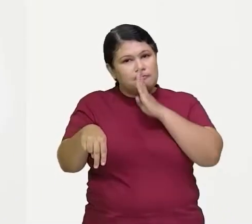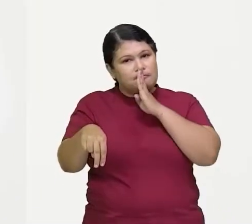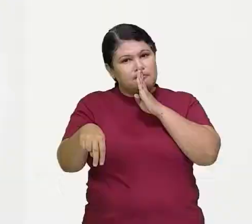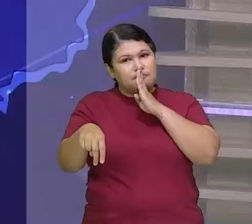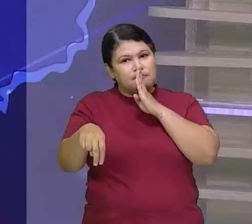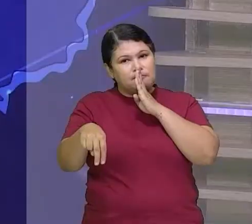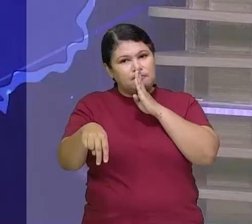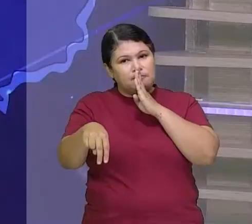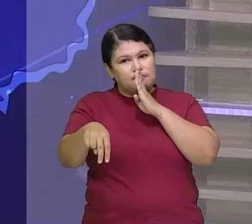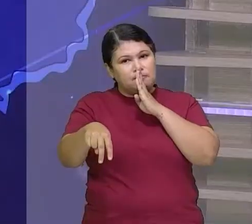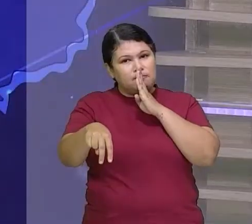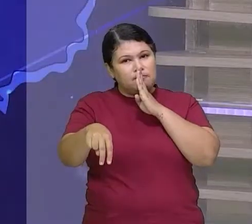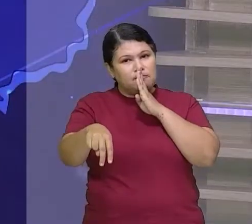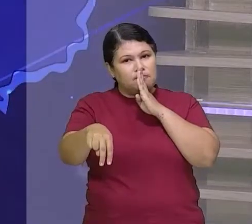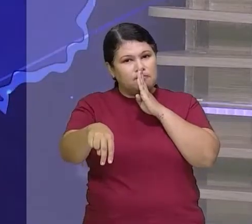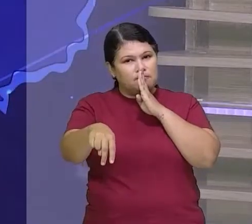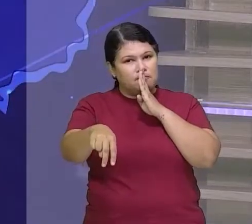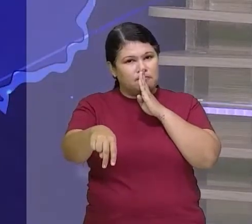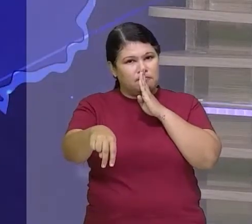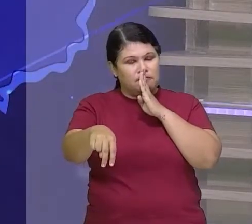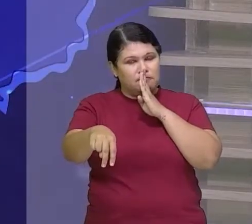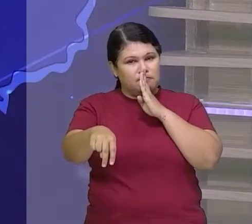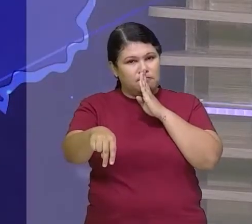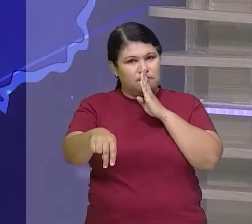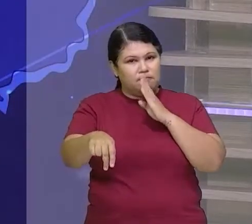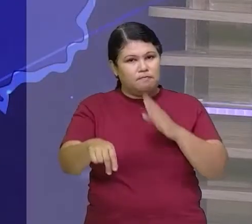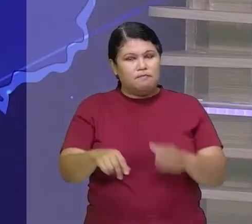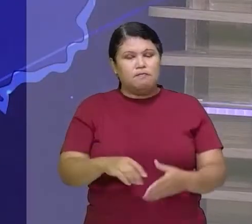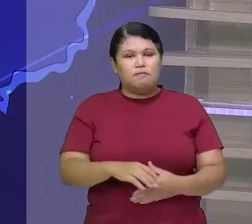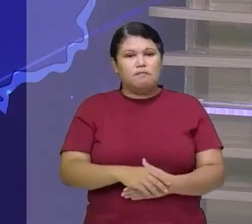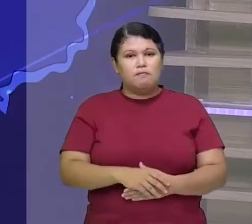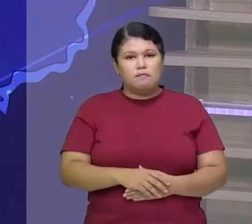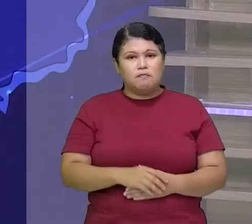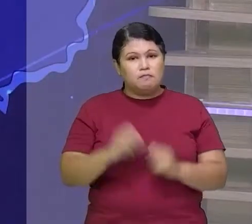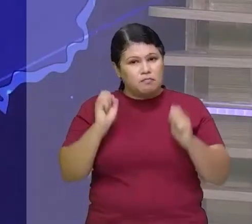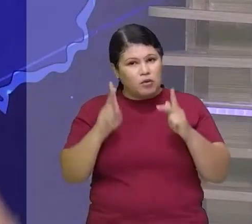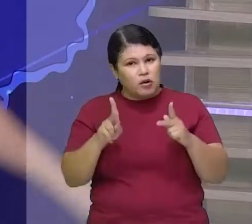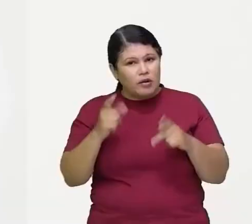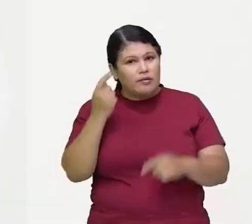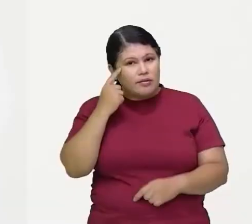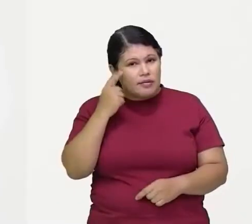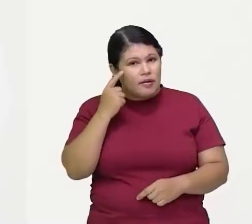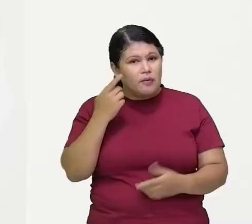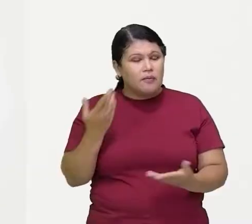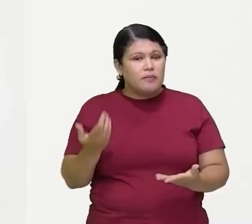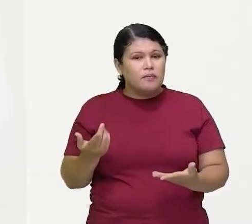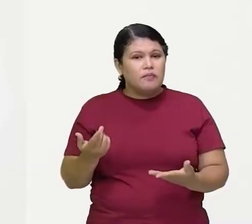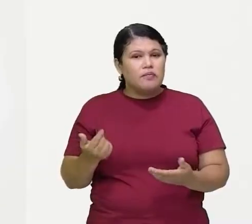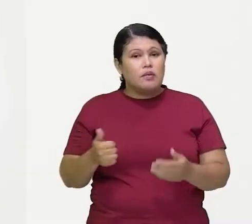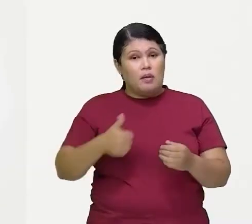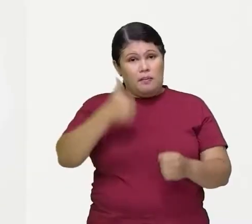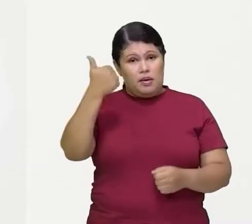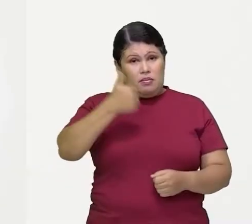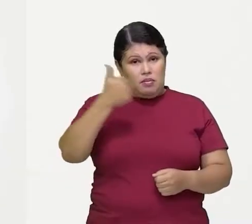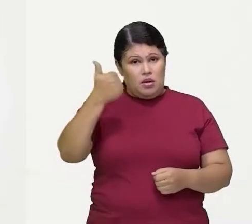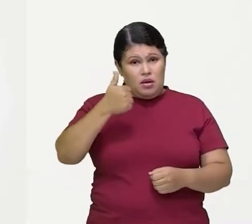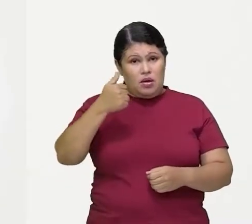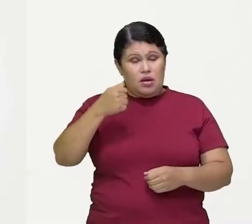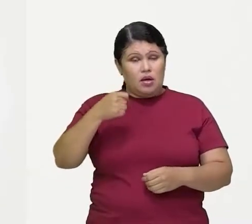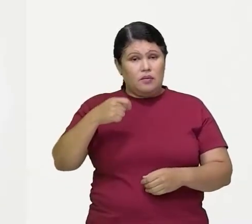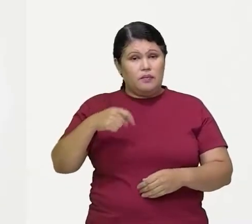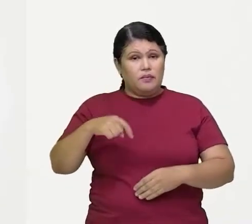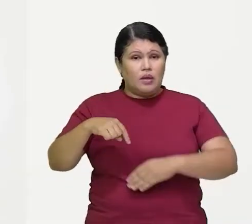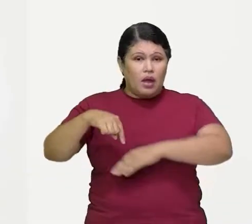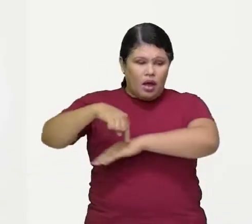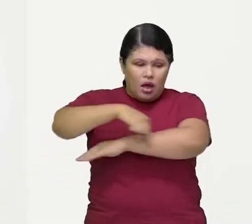estava? Silenciosa, calada. Ok? Ó, na primeira, aqui